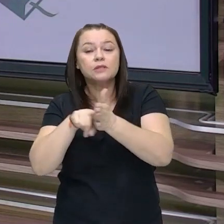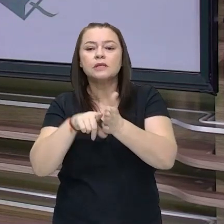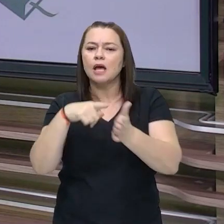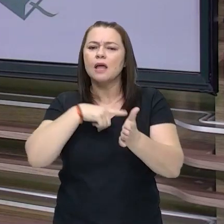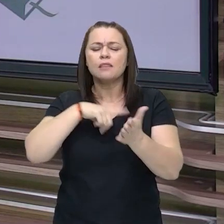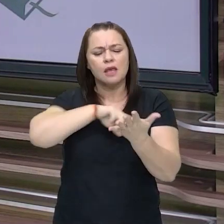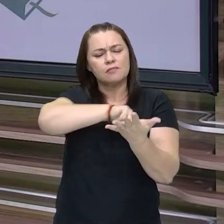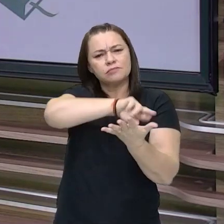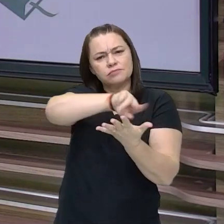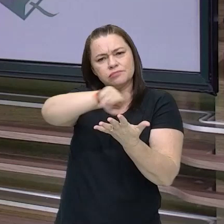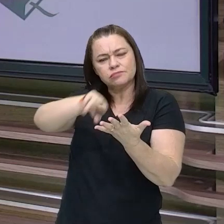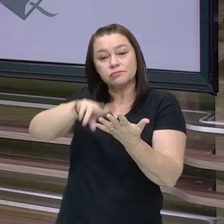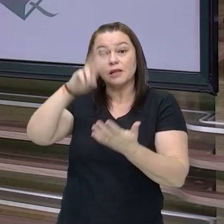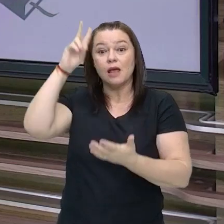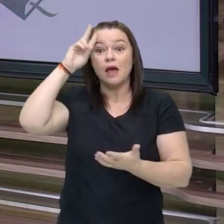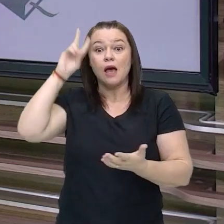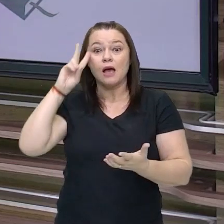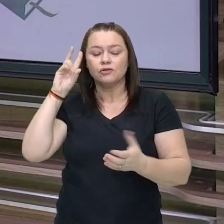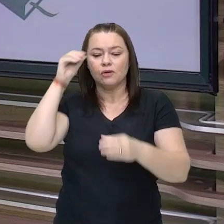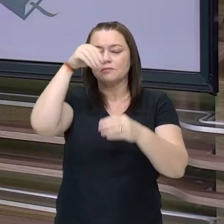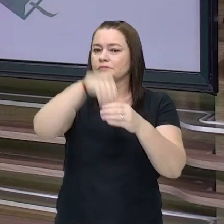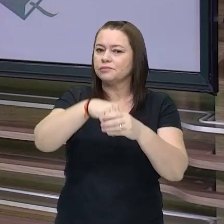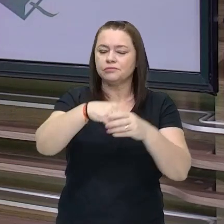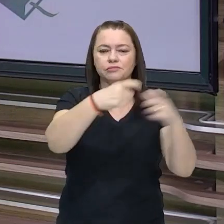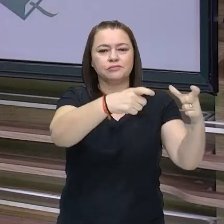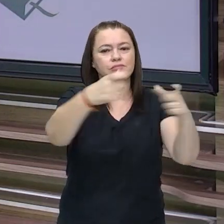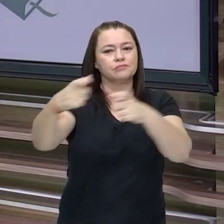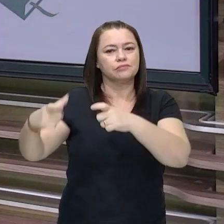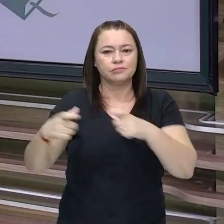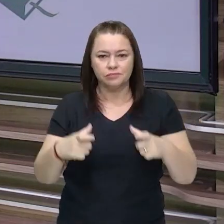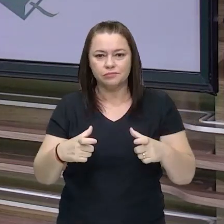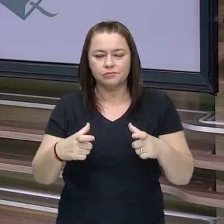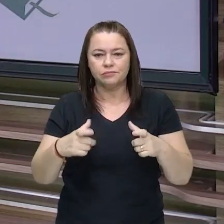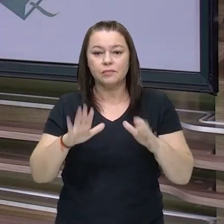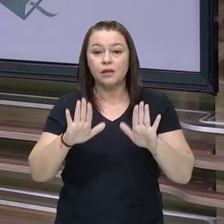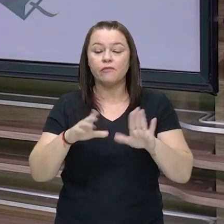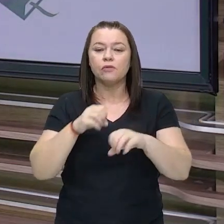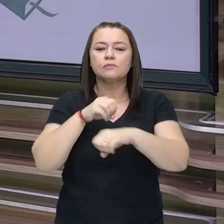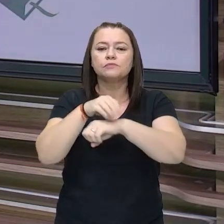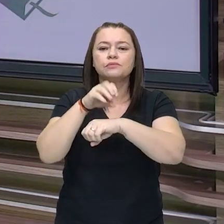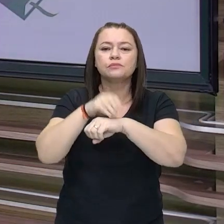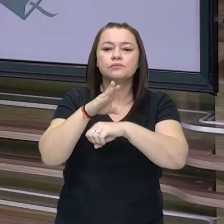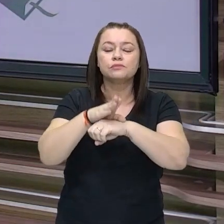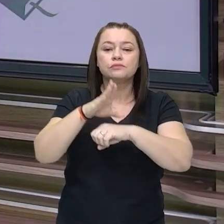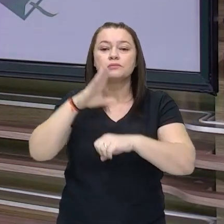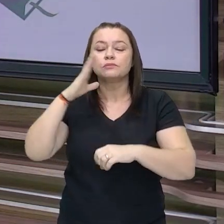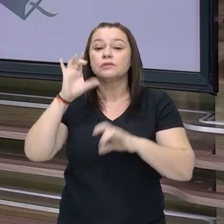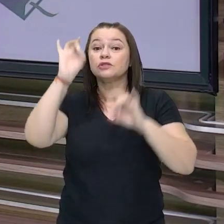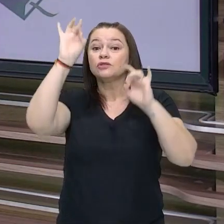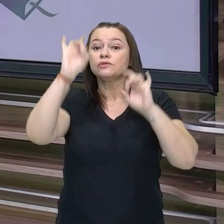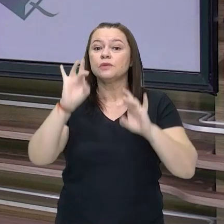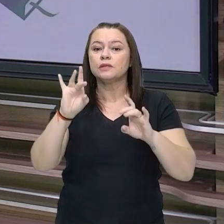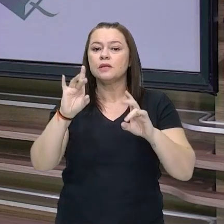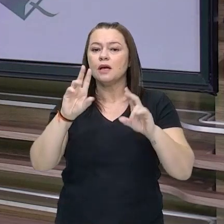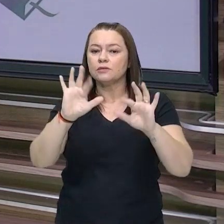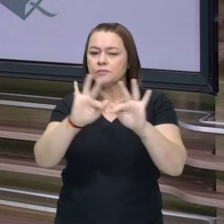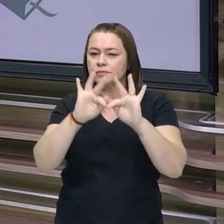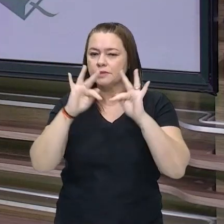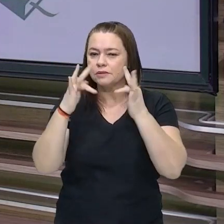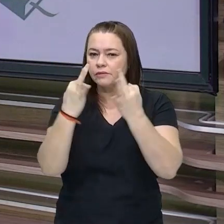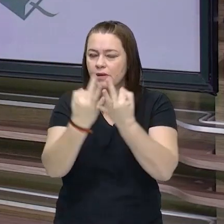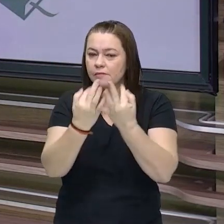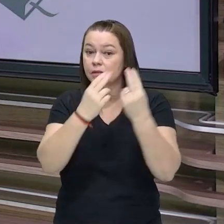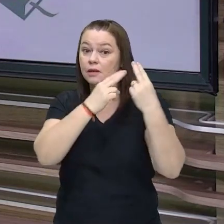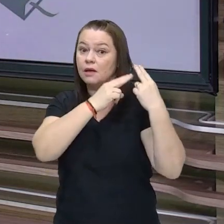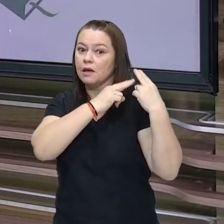vários meios. A história está em todos os lugares. Vou deixar aqui um recado especial para os responsáveis. Responsáveis, vocês